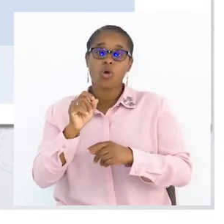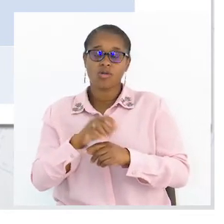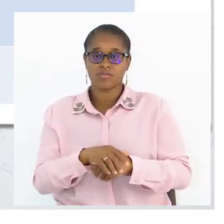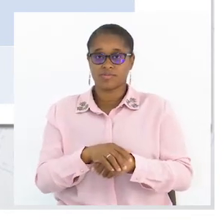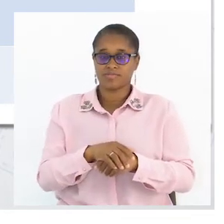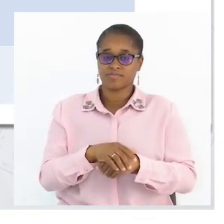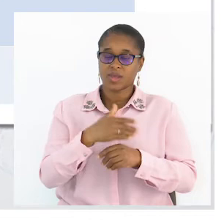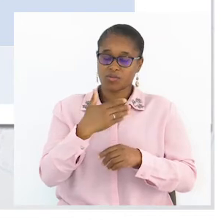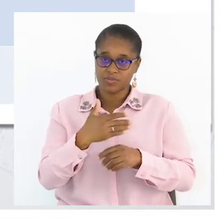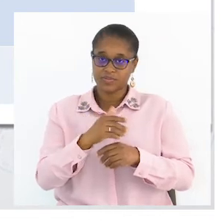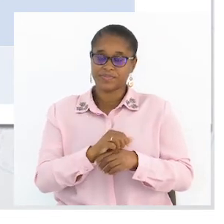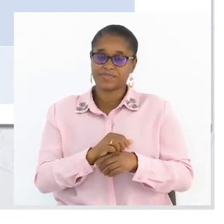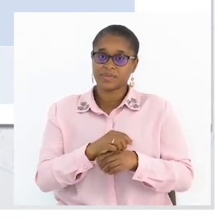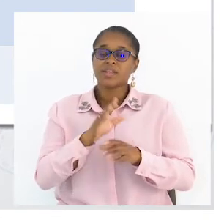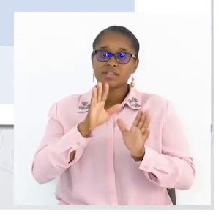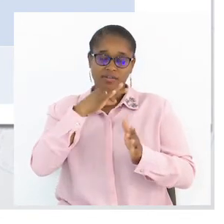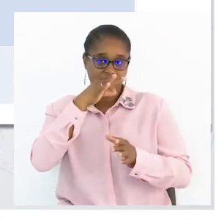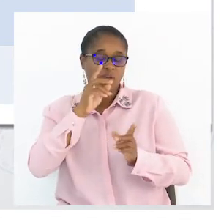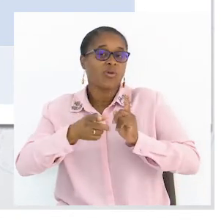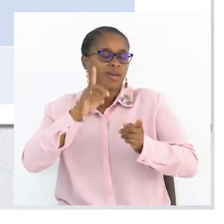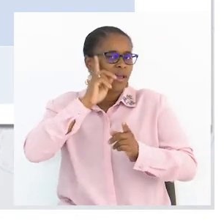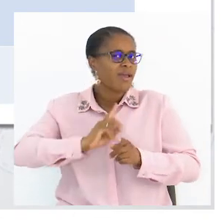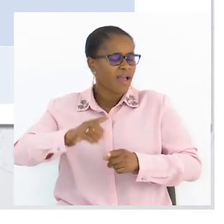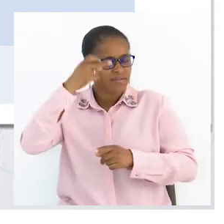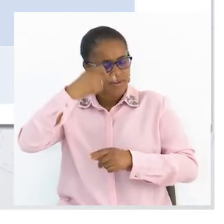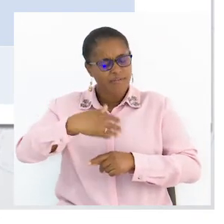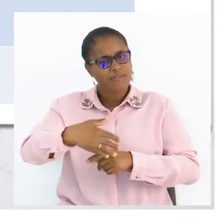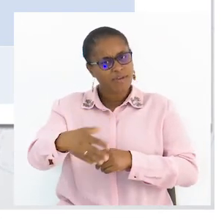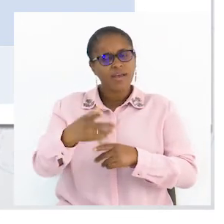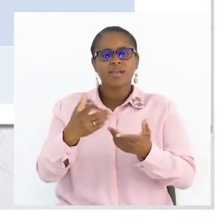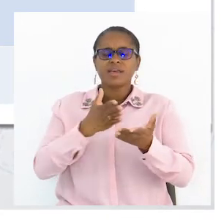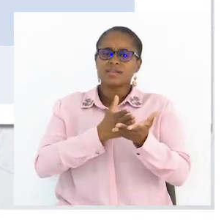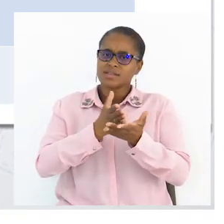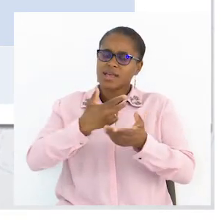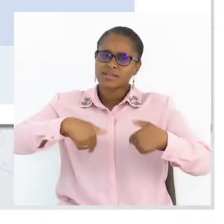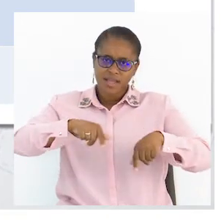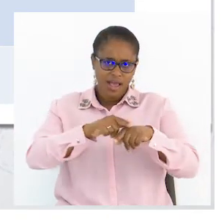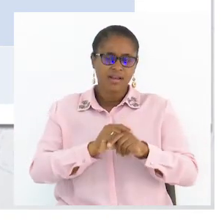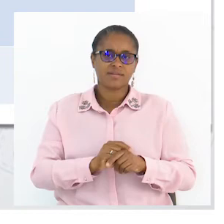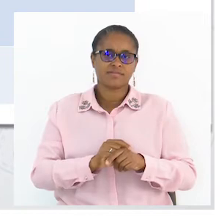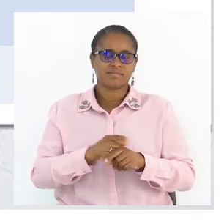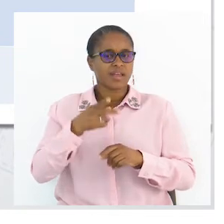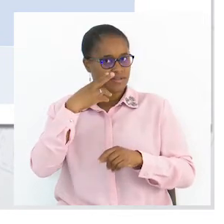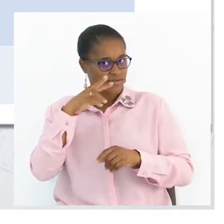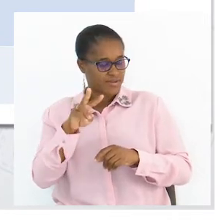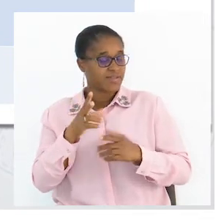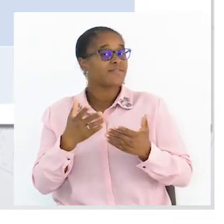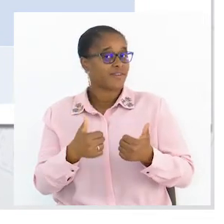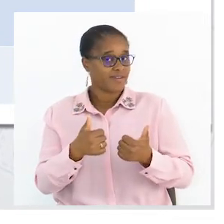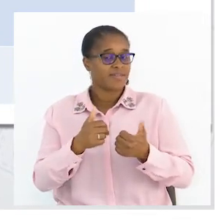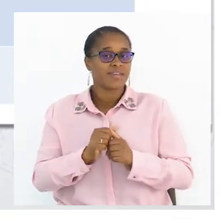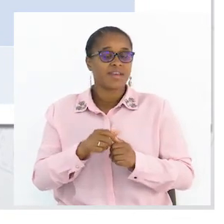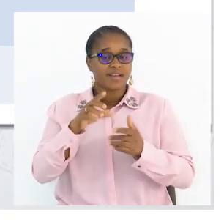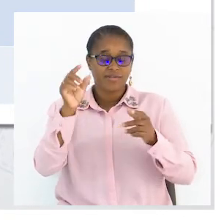vos disse é o quê? Ela permanece na sala. Obviamente que aqui está muito bem visível, é ou não é? Então, liga